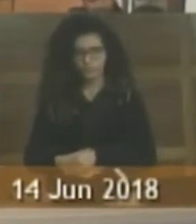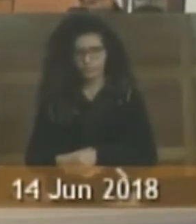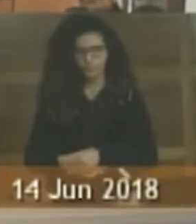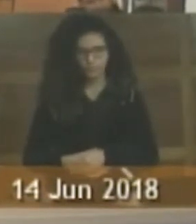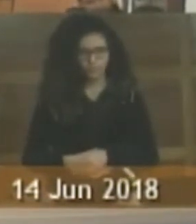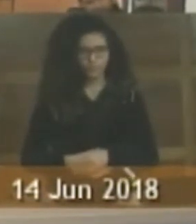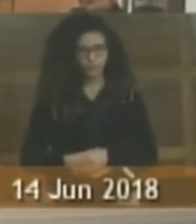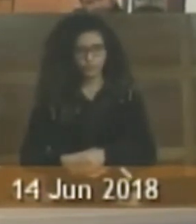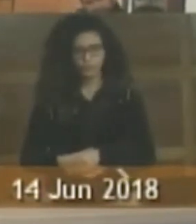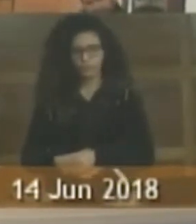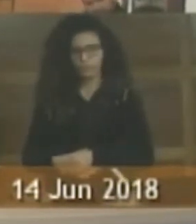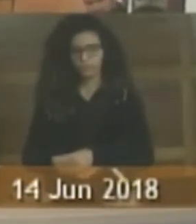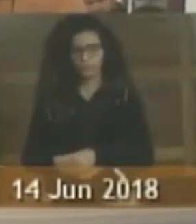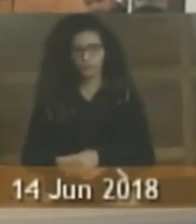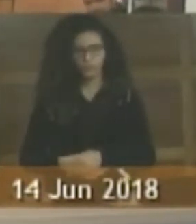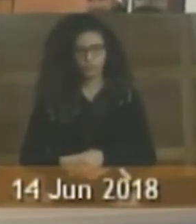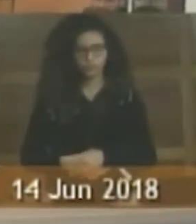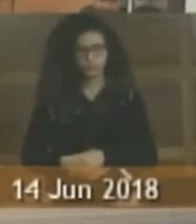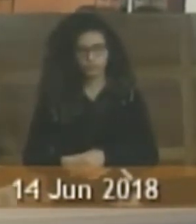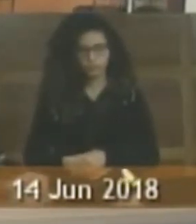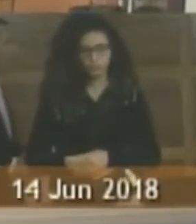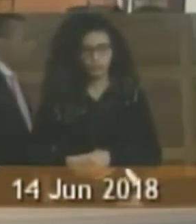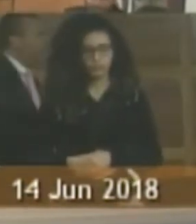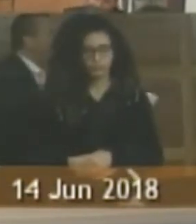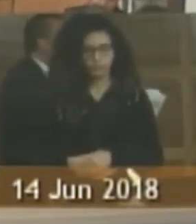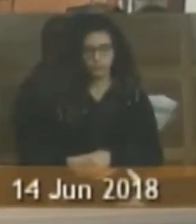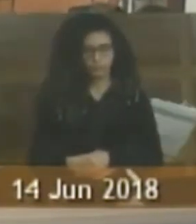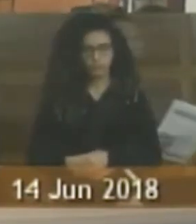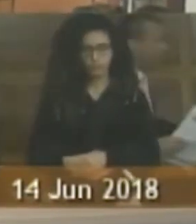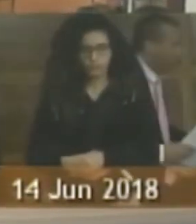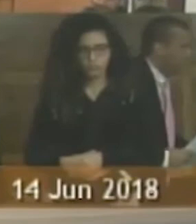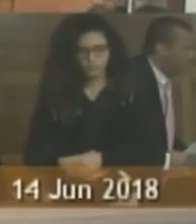Pode ir já? Está liberado, Luiz?